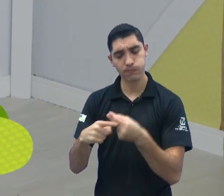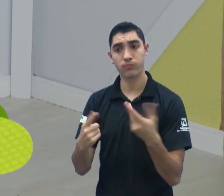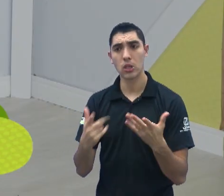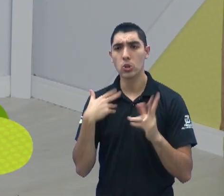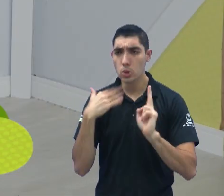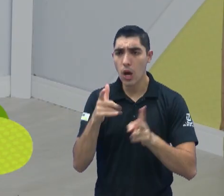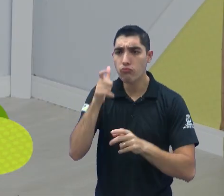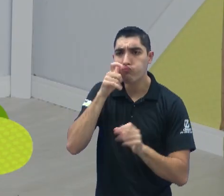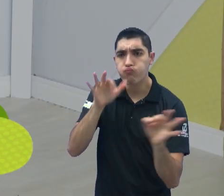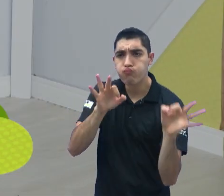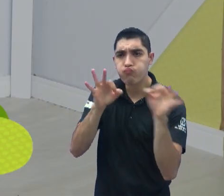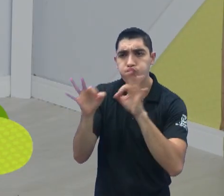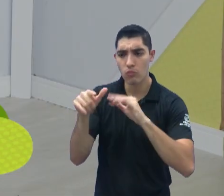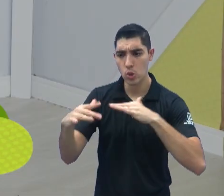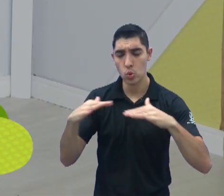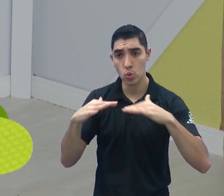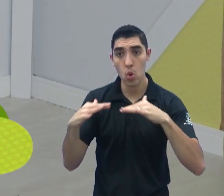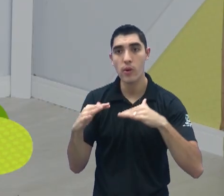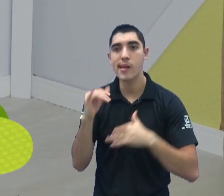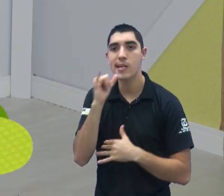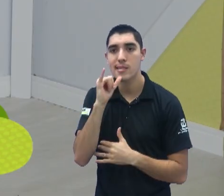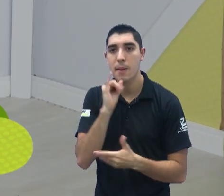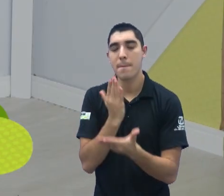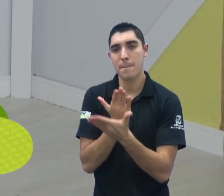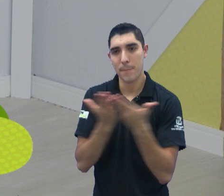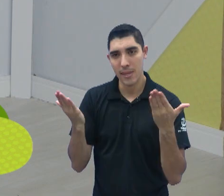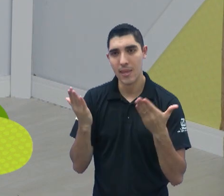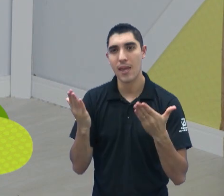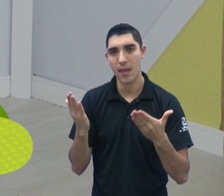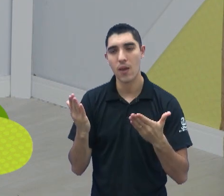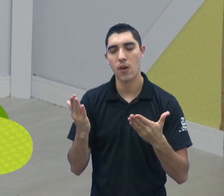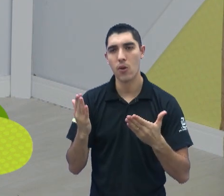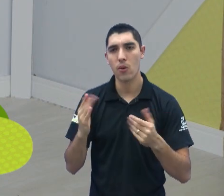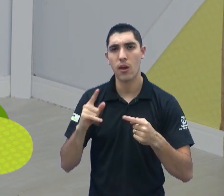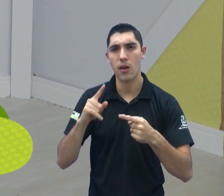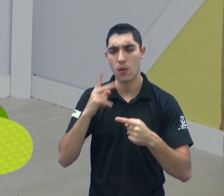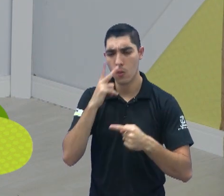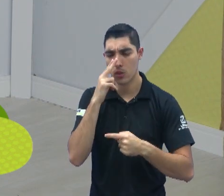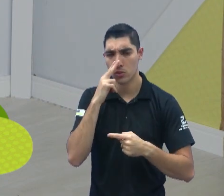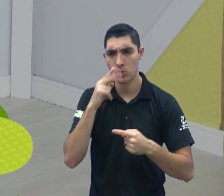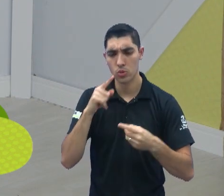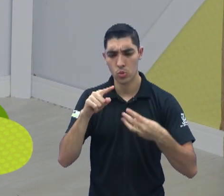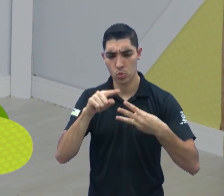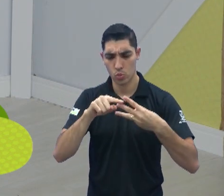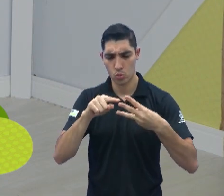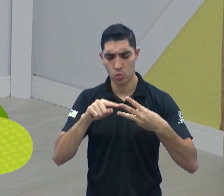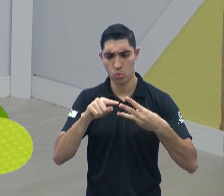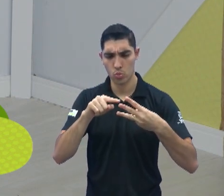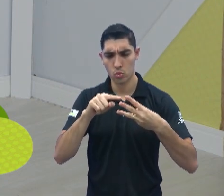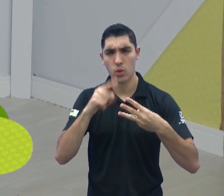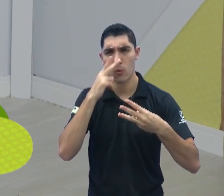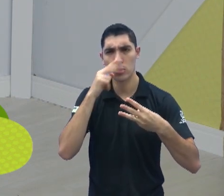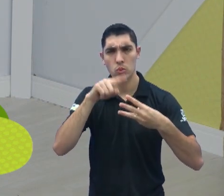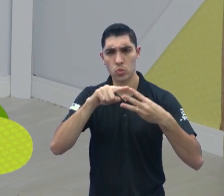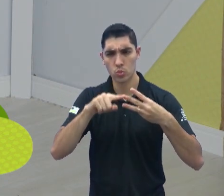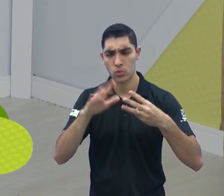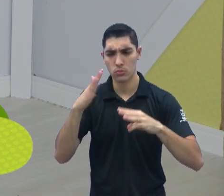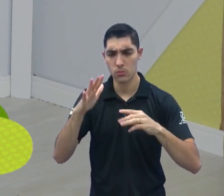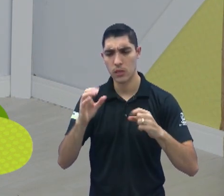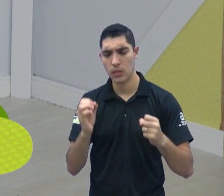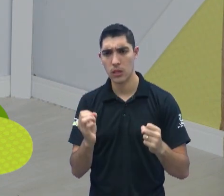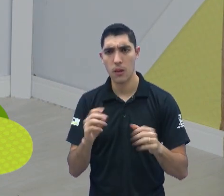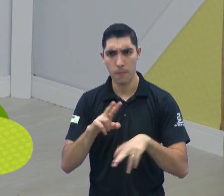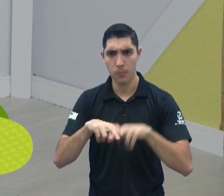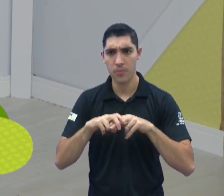do São José em que, pese ter perdido as partidas, acho que 2 partidas foram por 3-1 e uma